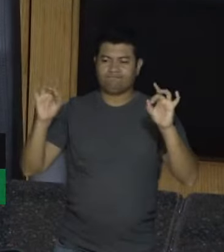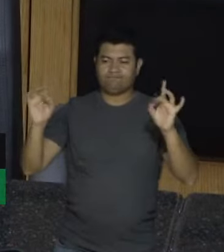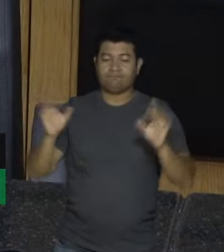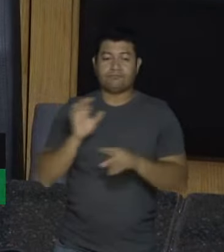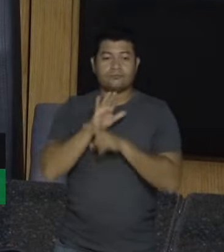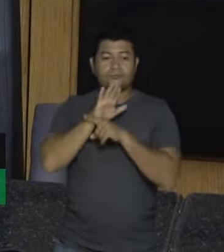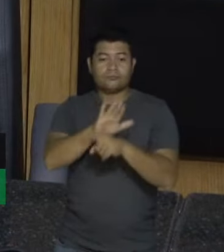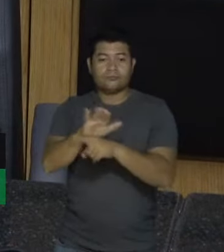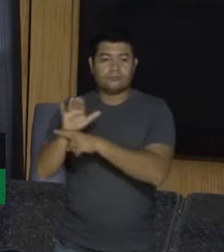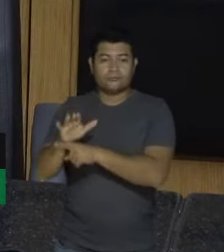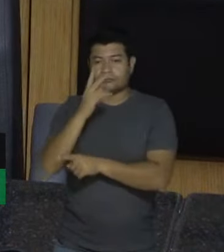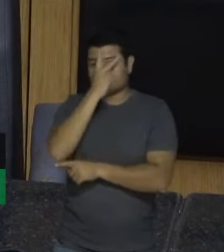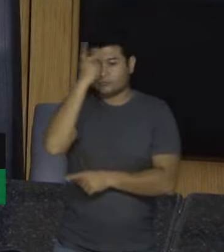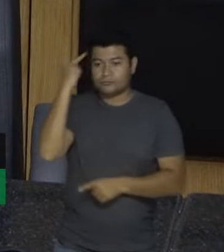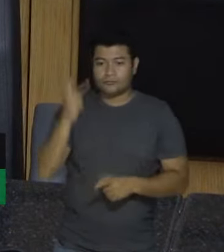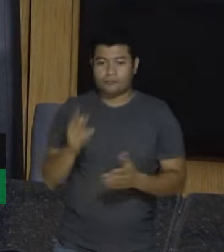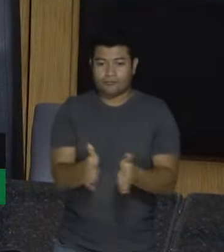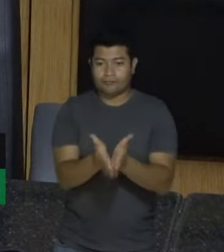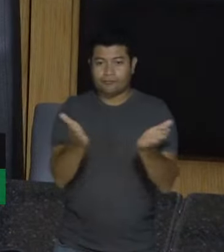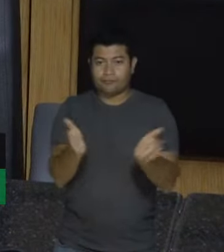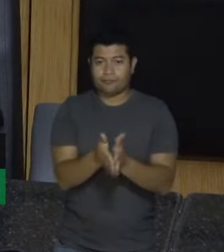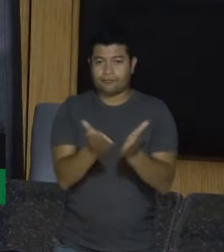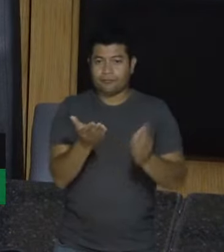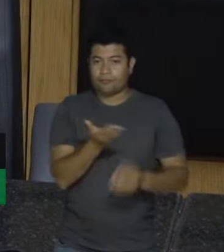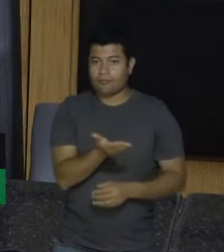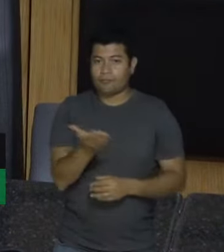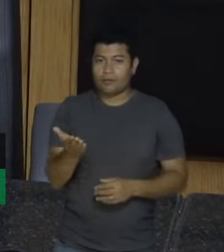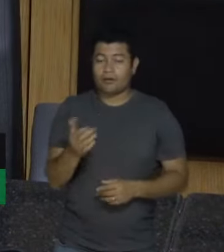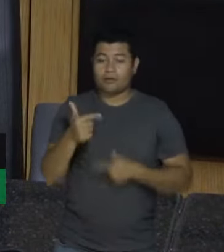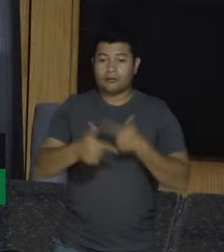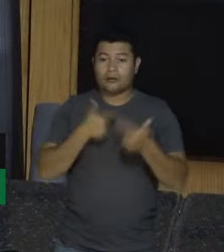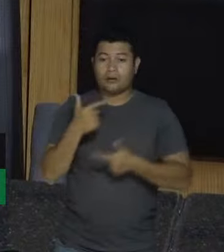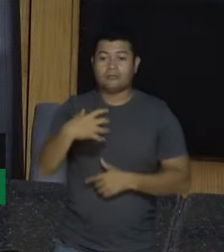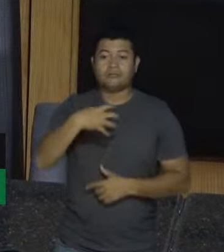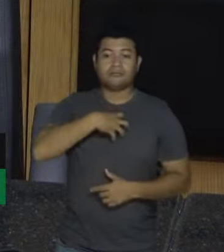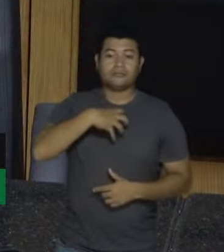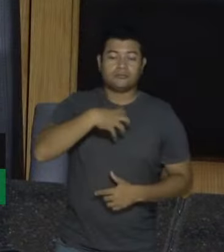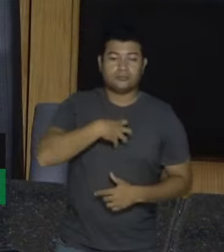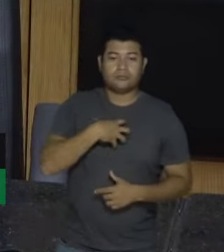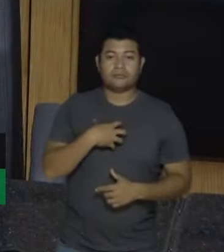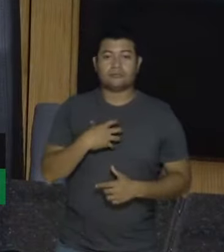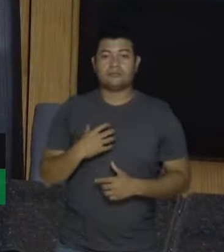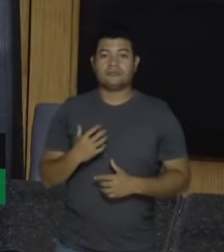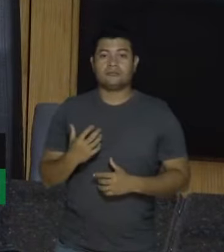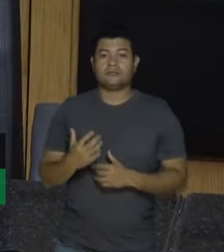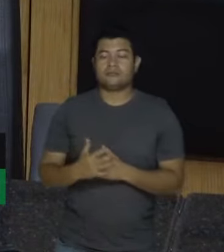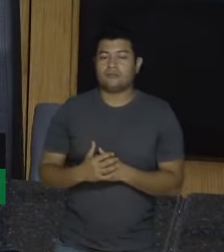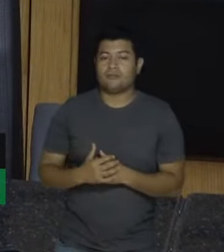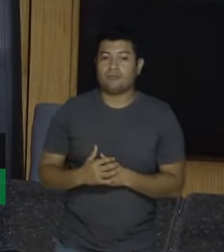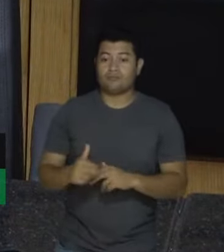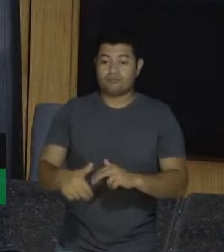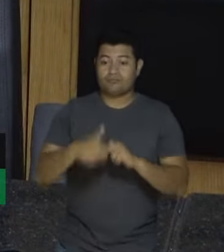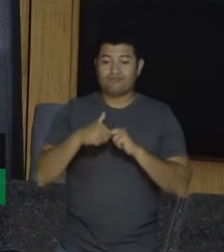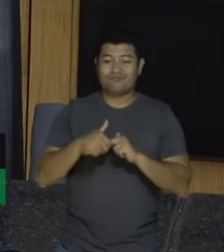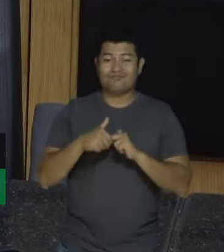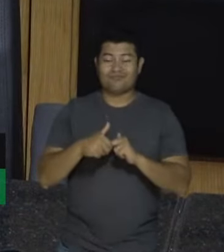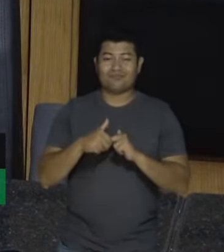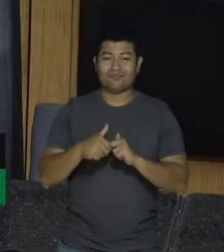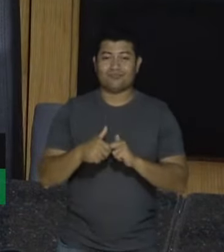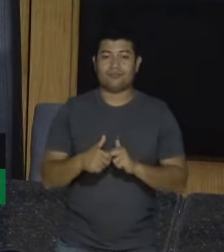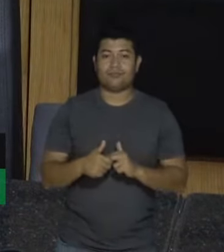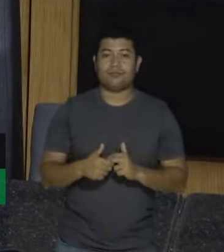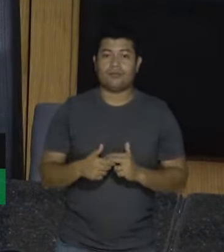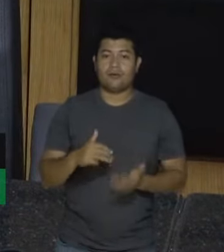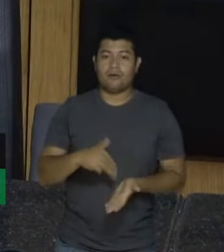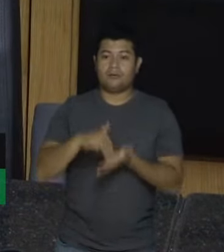pessoas carentes trabalho no emocional no espiritual por isso eu venho aqui hoje com essa Moção